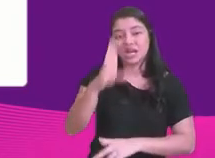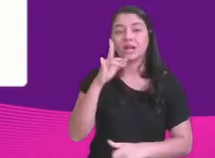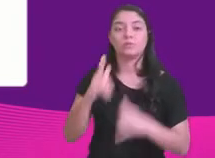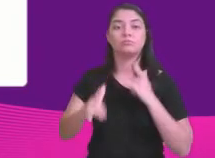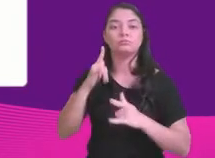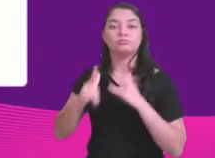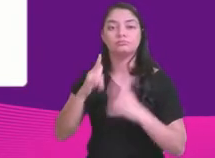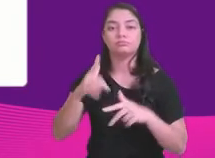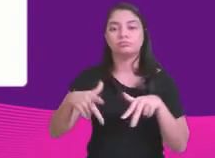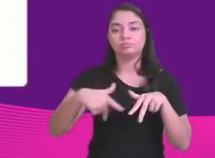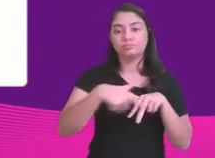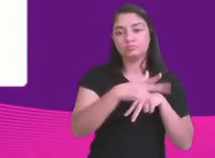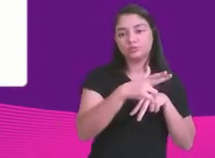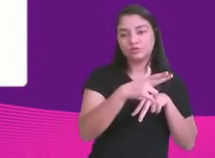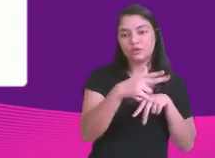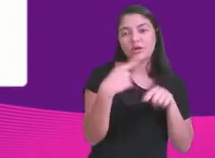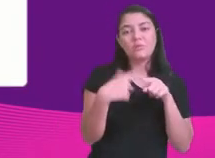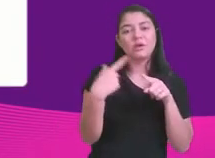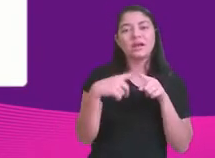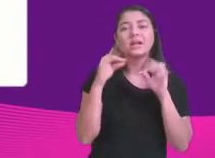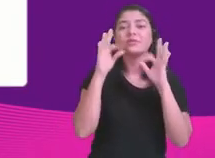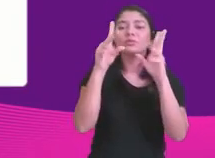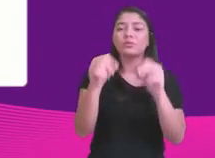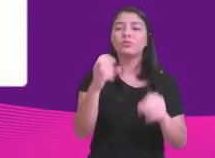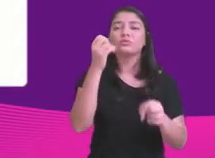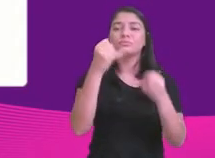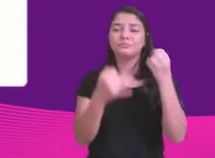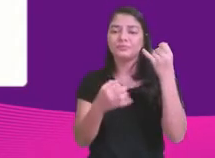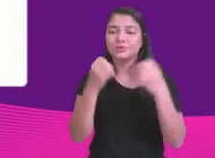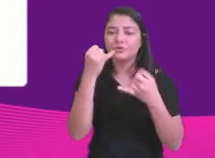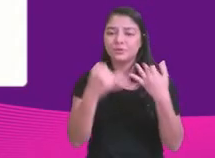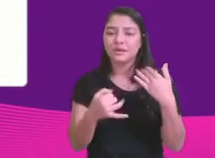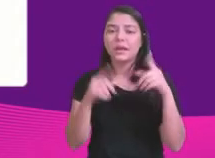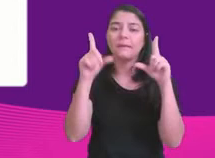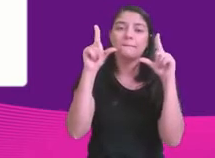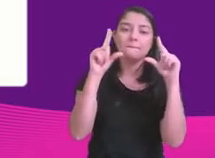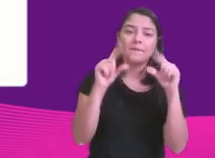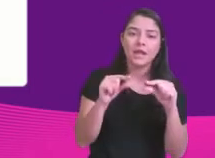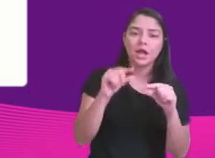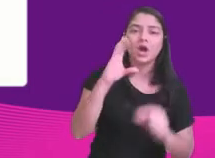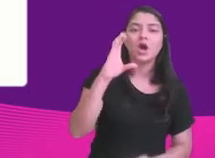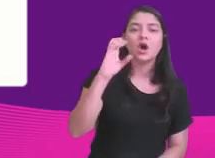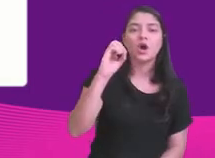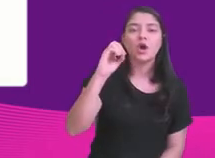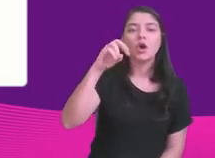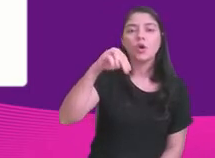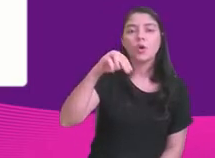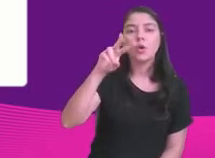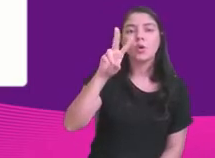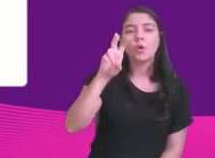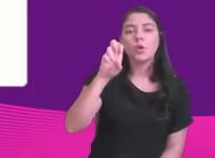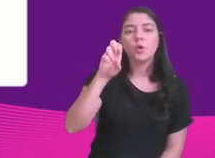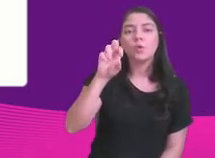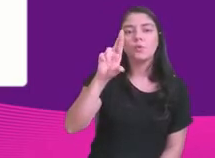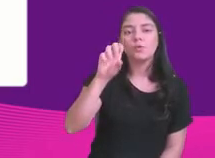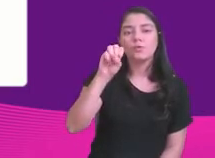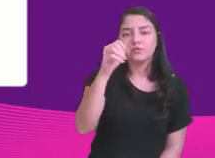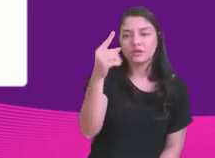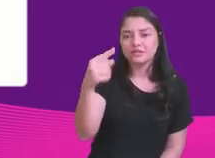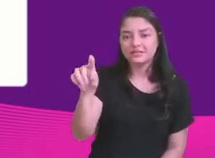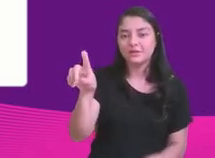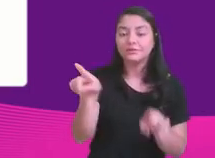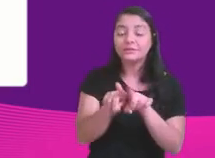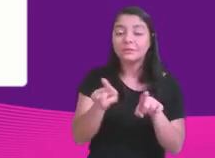todas essas razões que eu coloquei aos senhores: menor taxa de conversão, melhor qualidade do